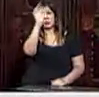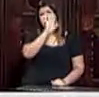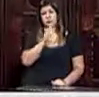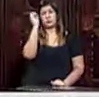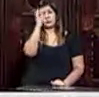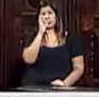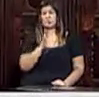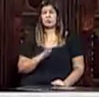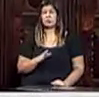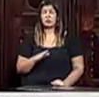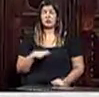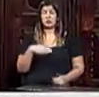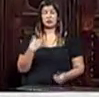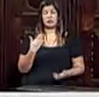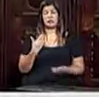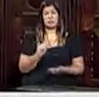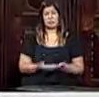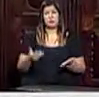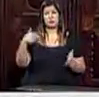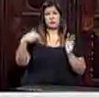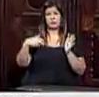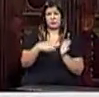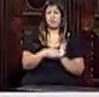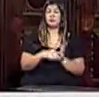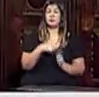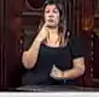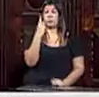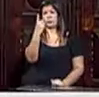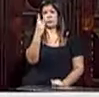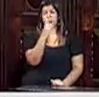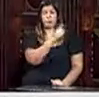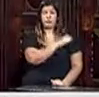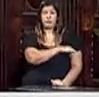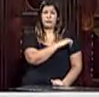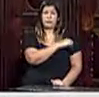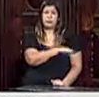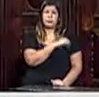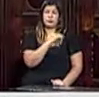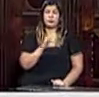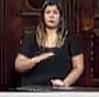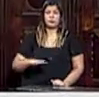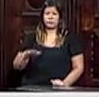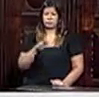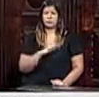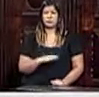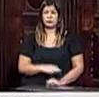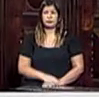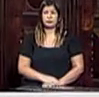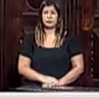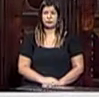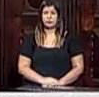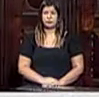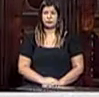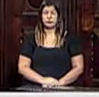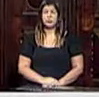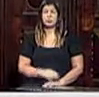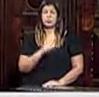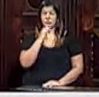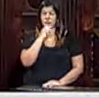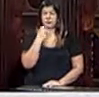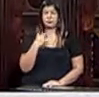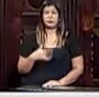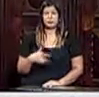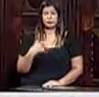brasileira e a penalização é única e exclusivamente do povo fluminense, do povo do Rio de Janeiro. É